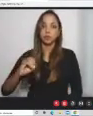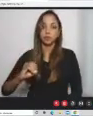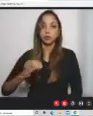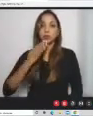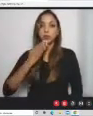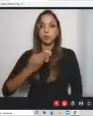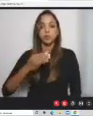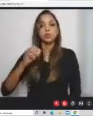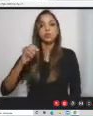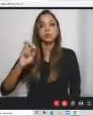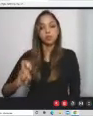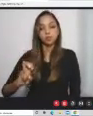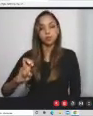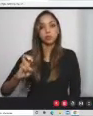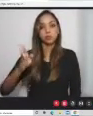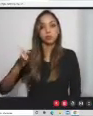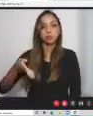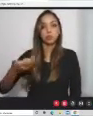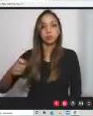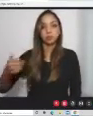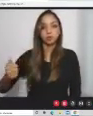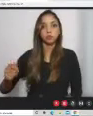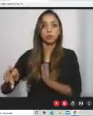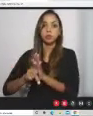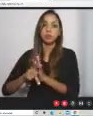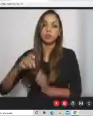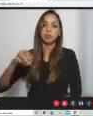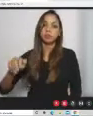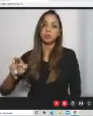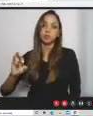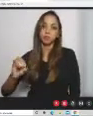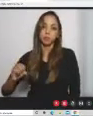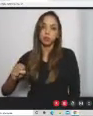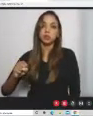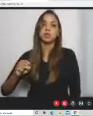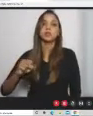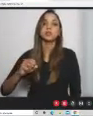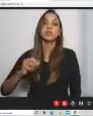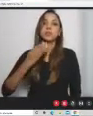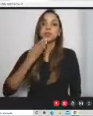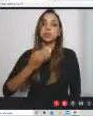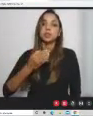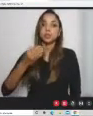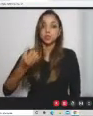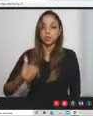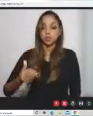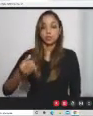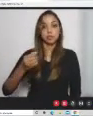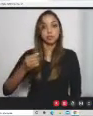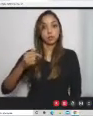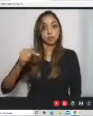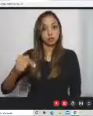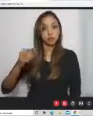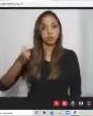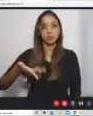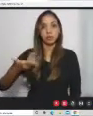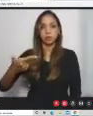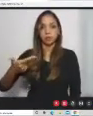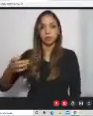número 05/2021, da autoria do vereador Marquinhos da Climep, indicações número 06 e 07/2021, da autoria Fativan